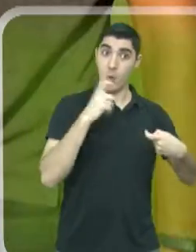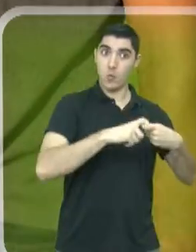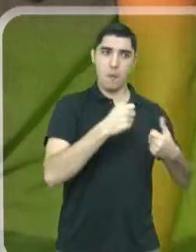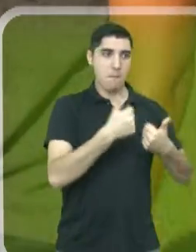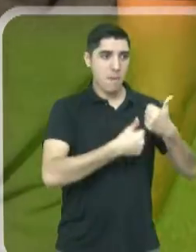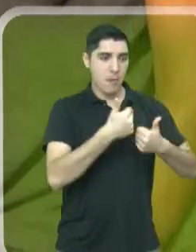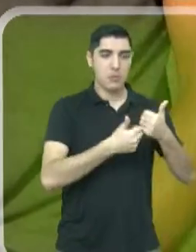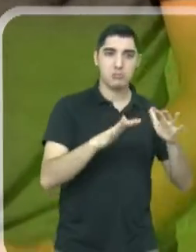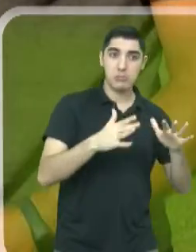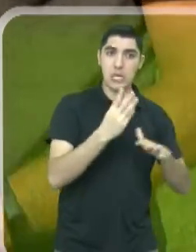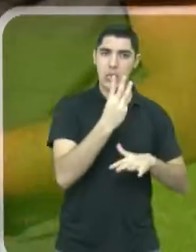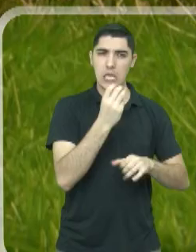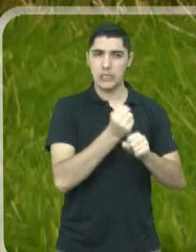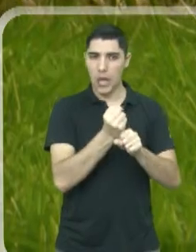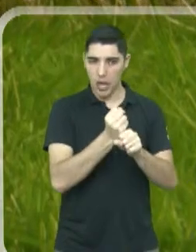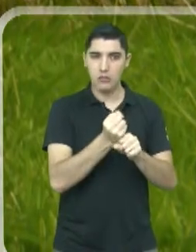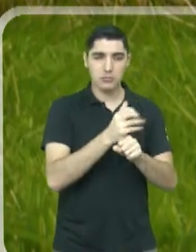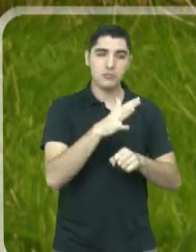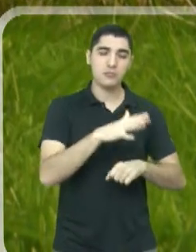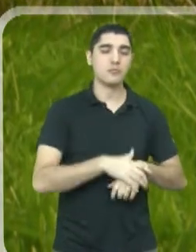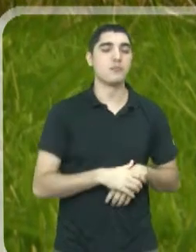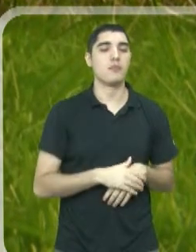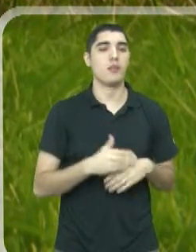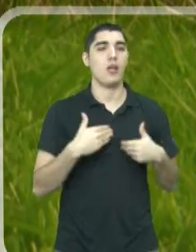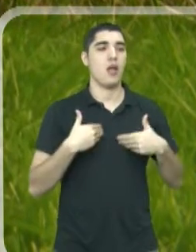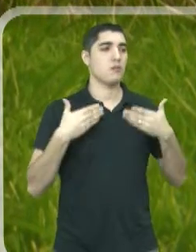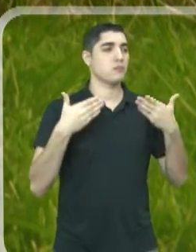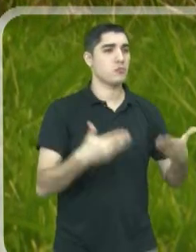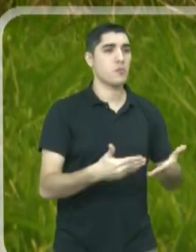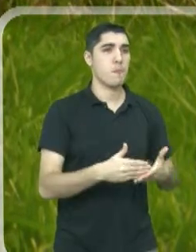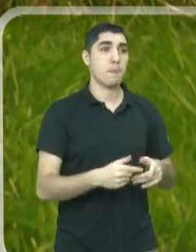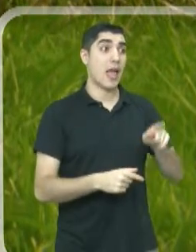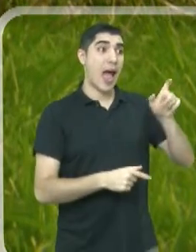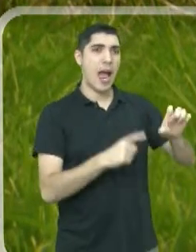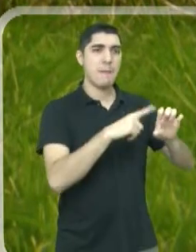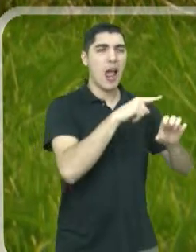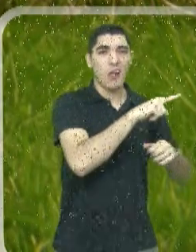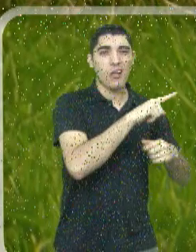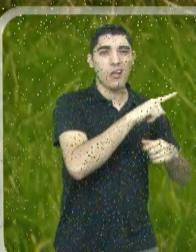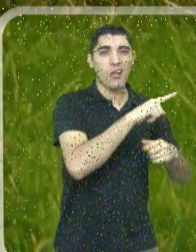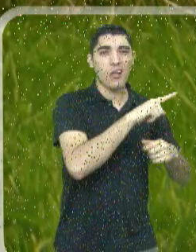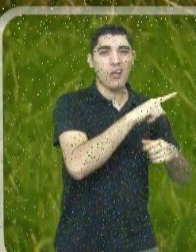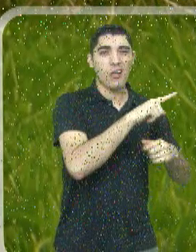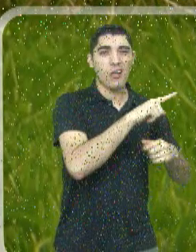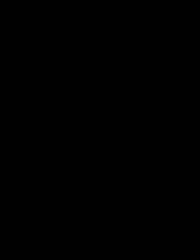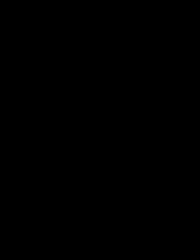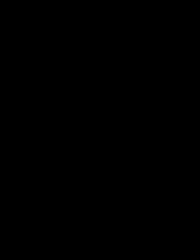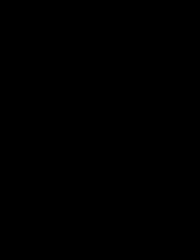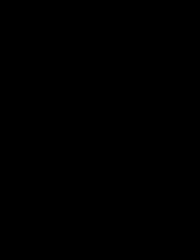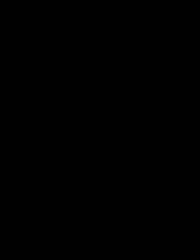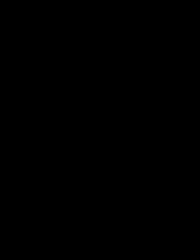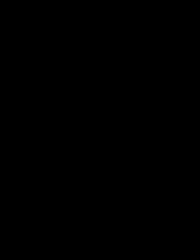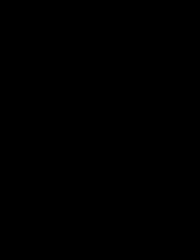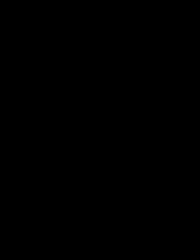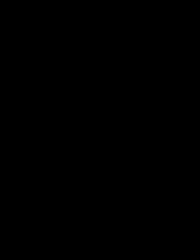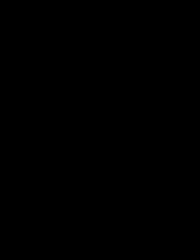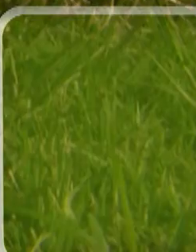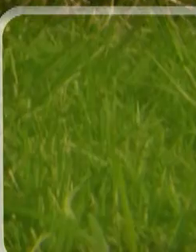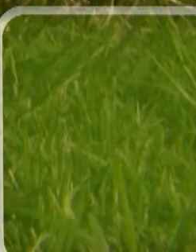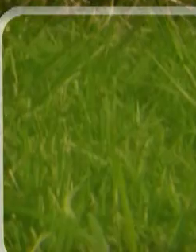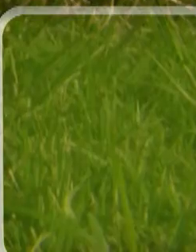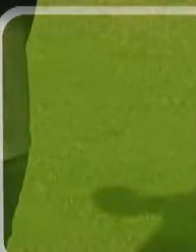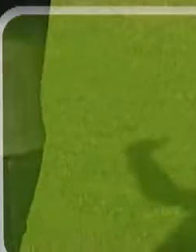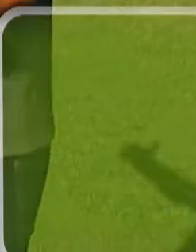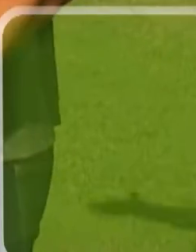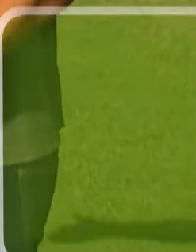meio para 3 anos. E aí ele me enrolou, me enganou, falou que ia me levar para o exterior, acabou levando mesmo, fui para Tunísia, norte da África,